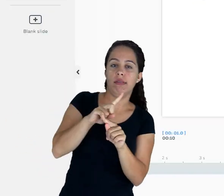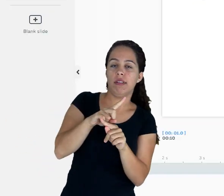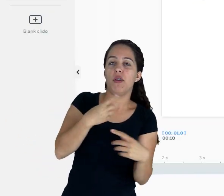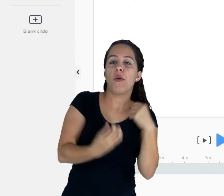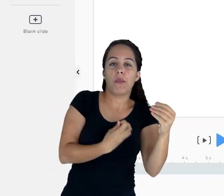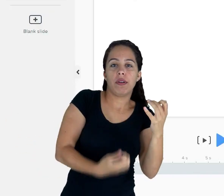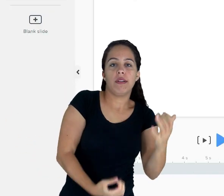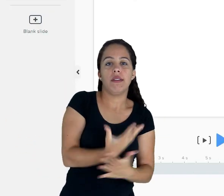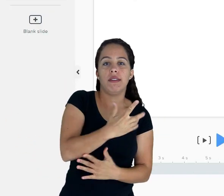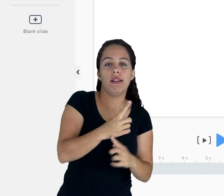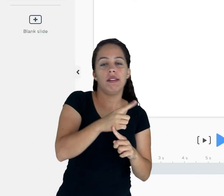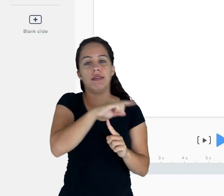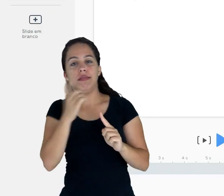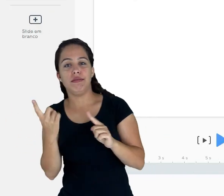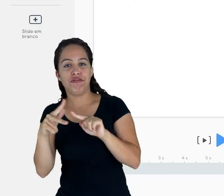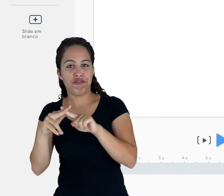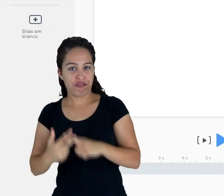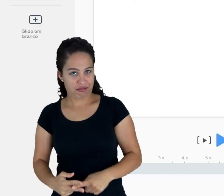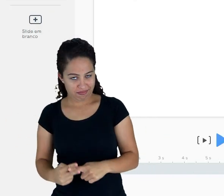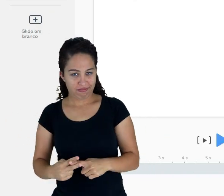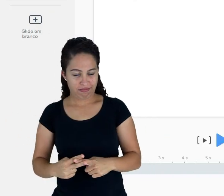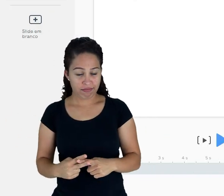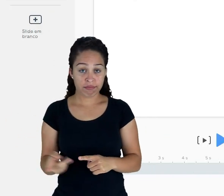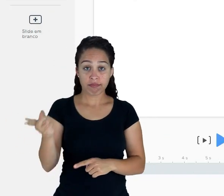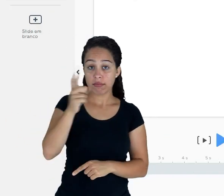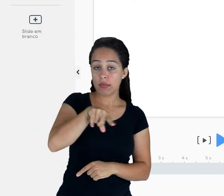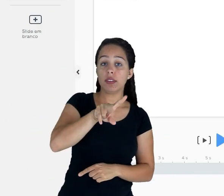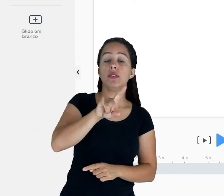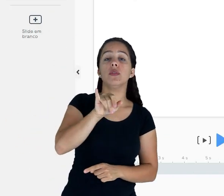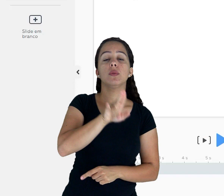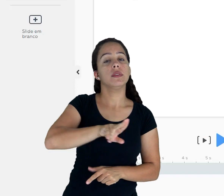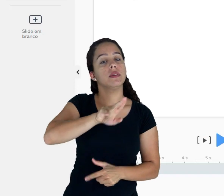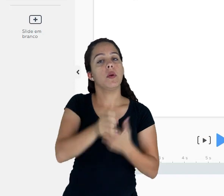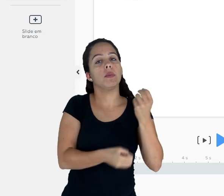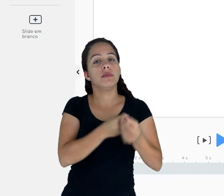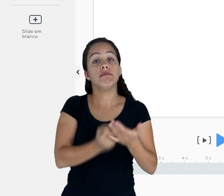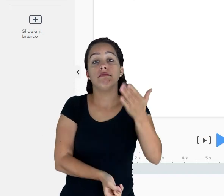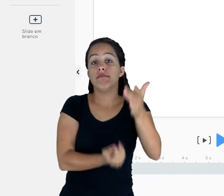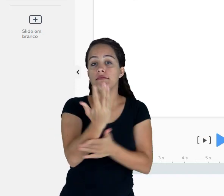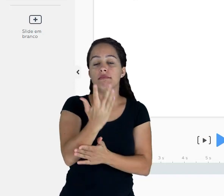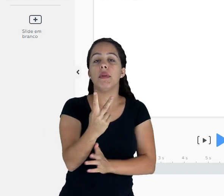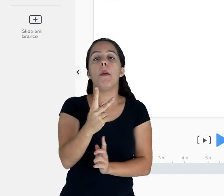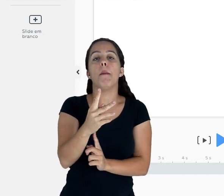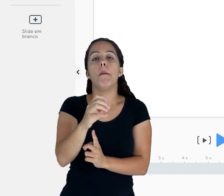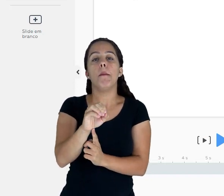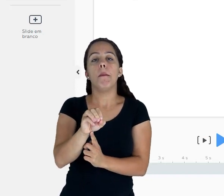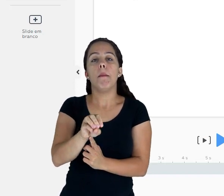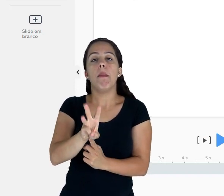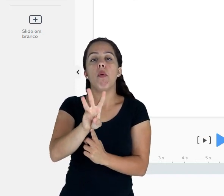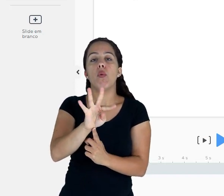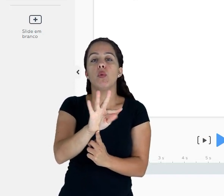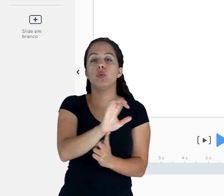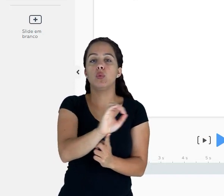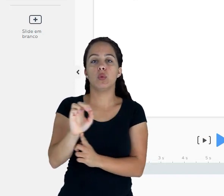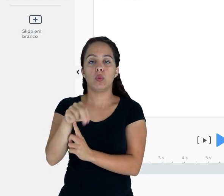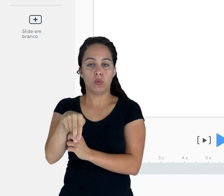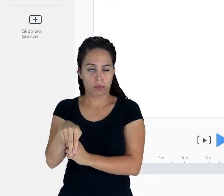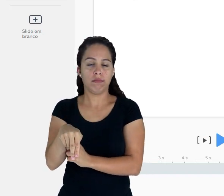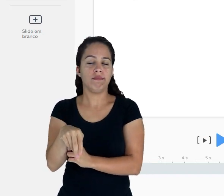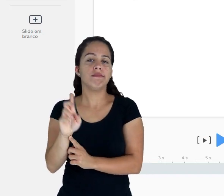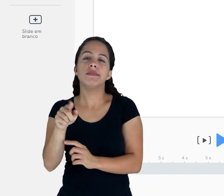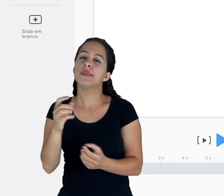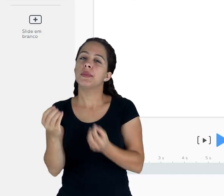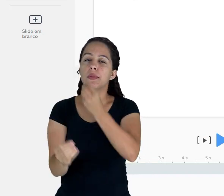essa parte que a gente vai utilizar para criar o nosso ponto nossos slides as nossas animações